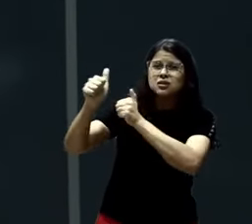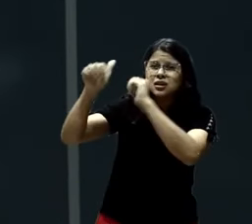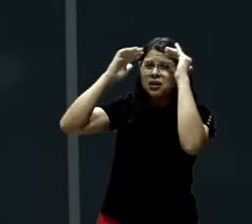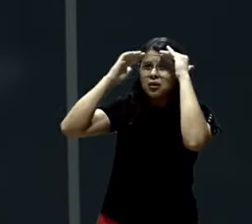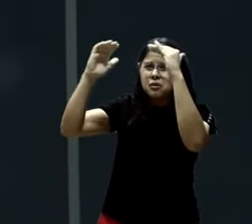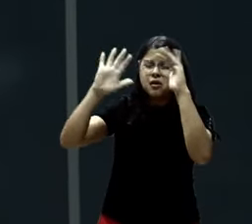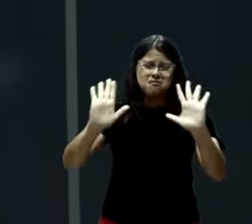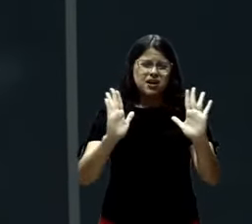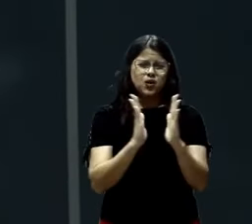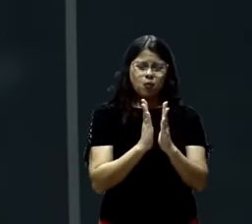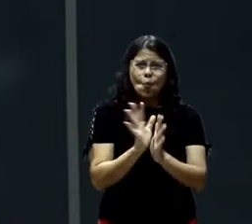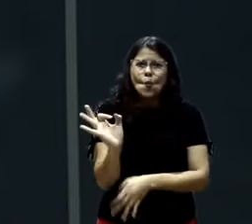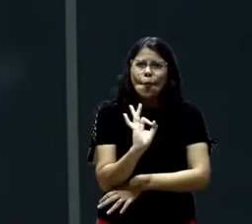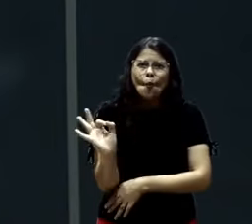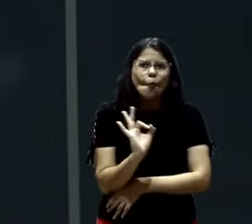Se você